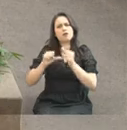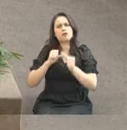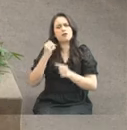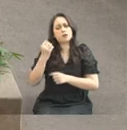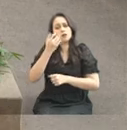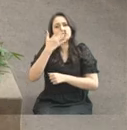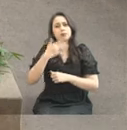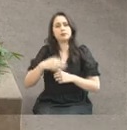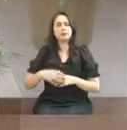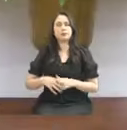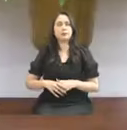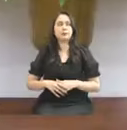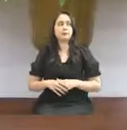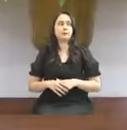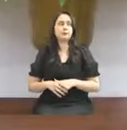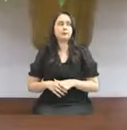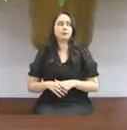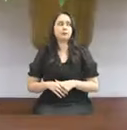Aleluia, Jesus.